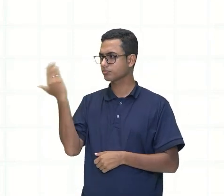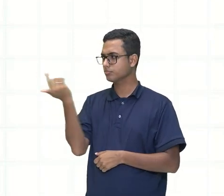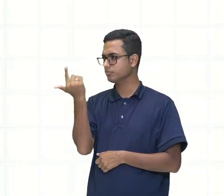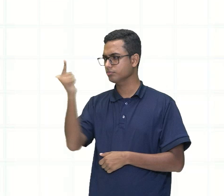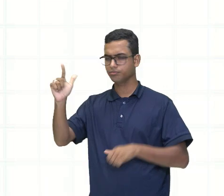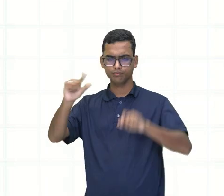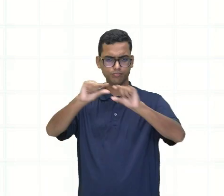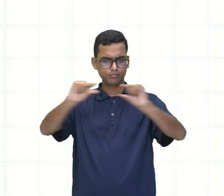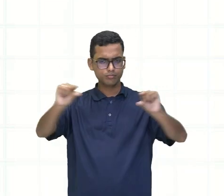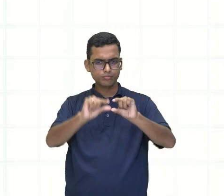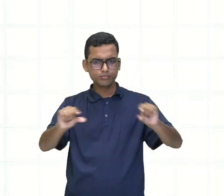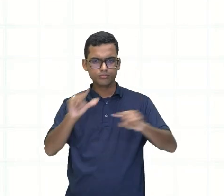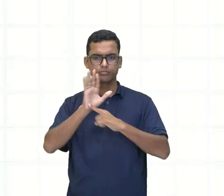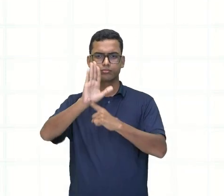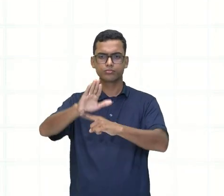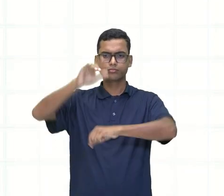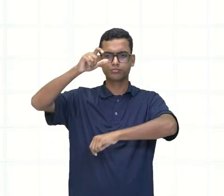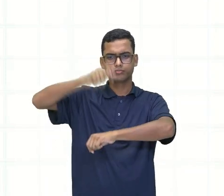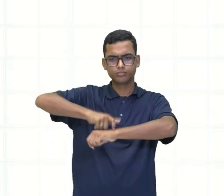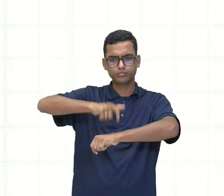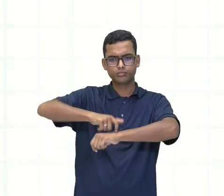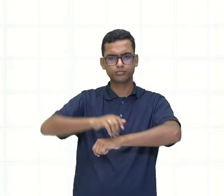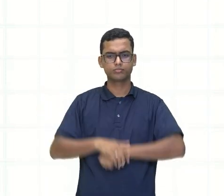de tempo, ok?